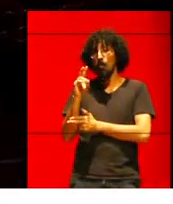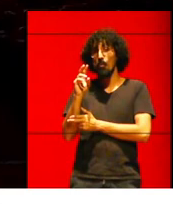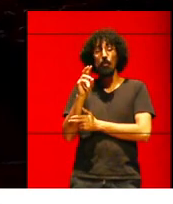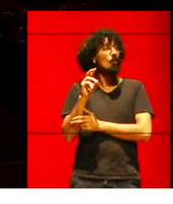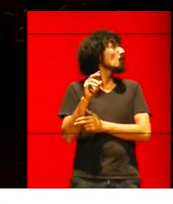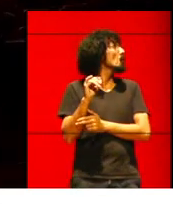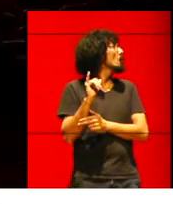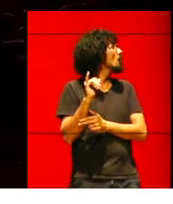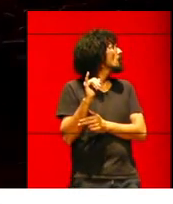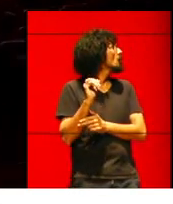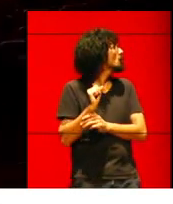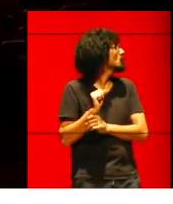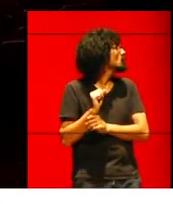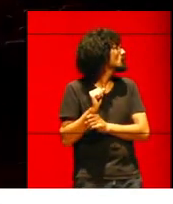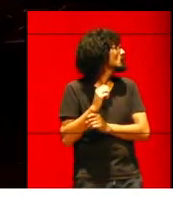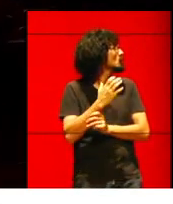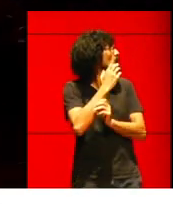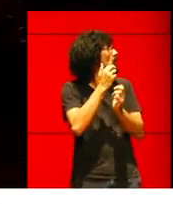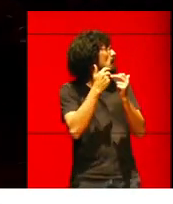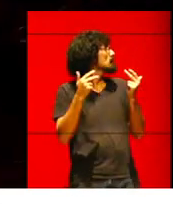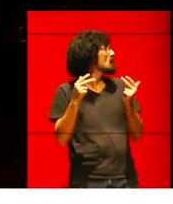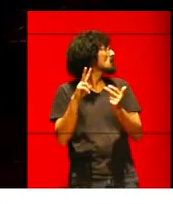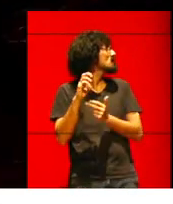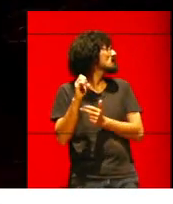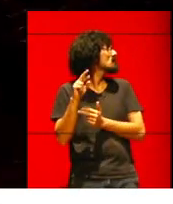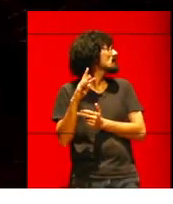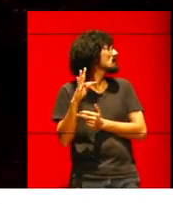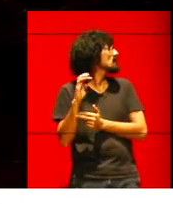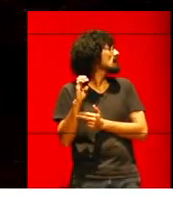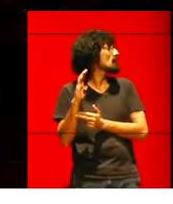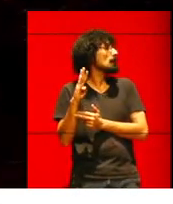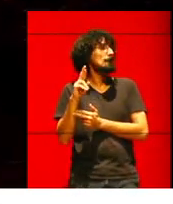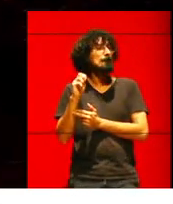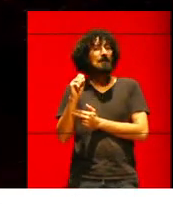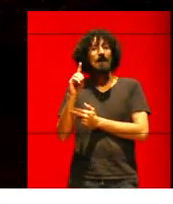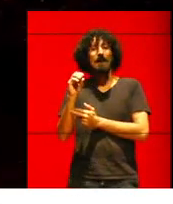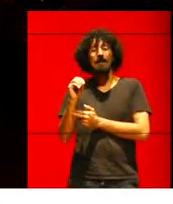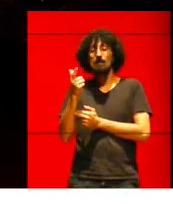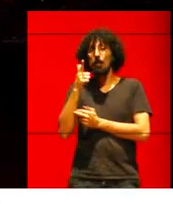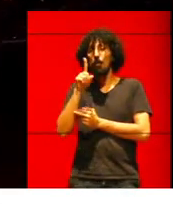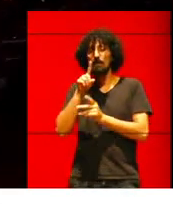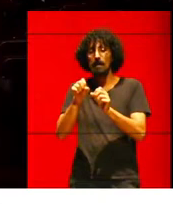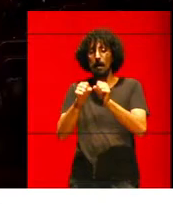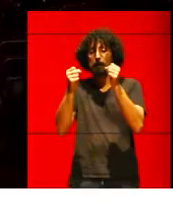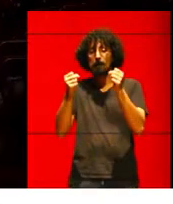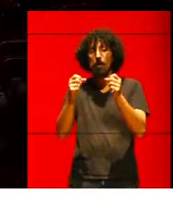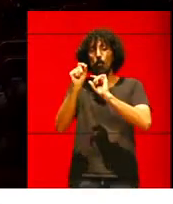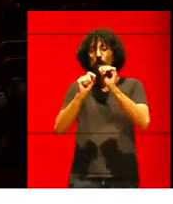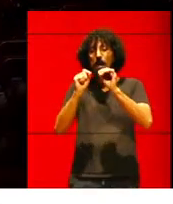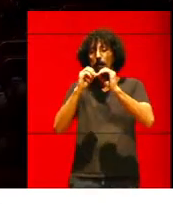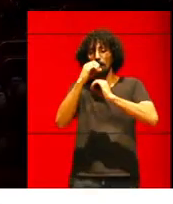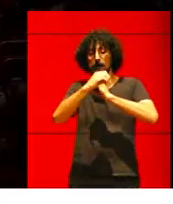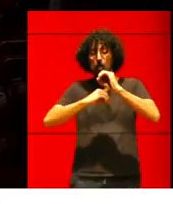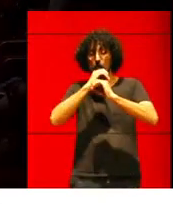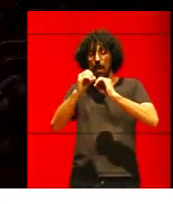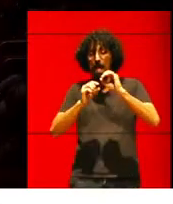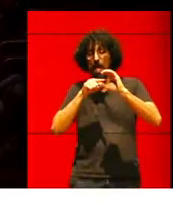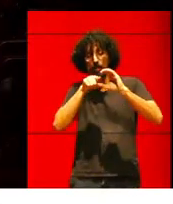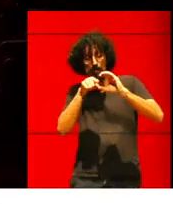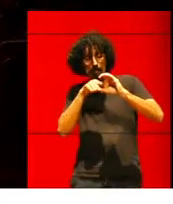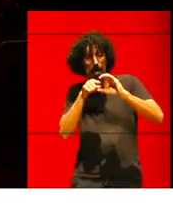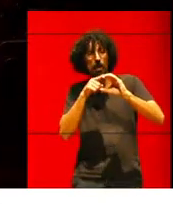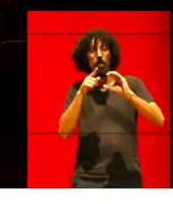não possuem enzimas que consigam fazer a quebra da celulose. Então, como que alguns